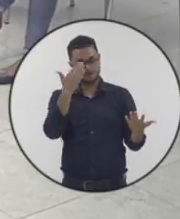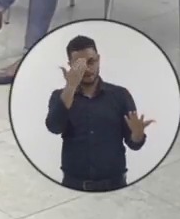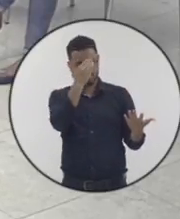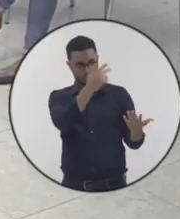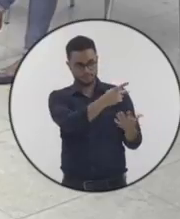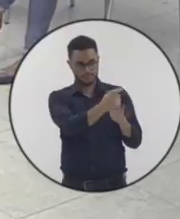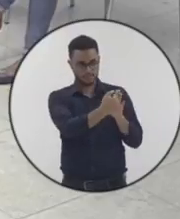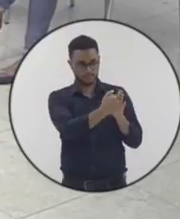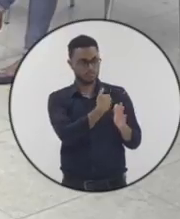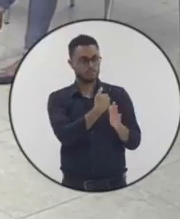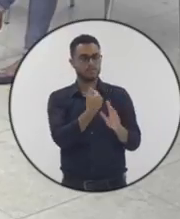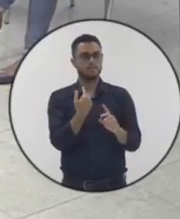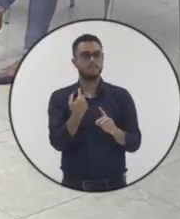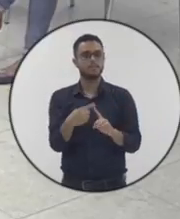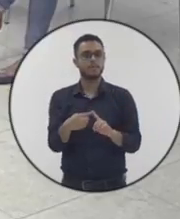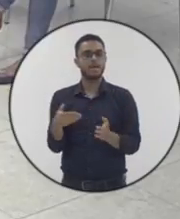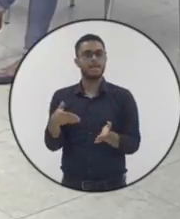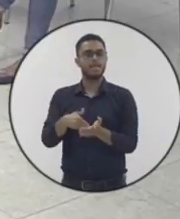Fernanda.